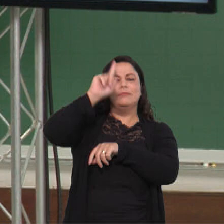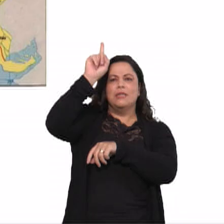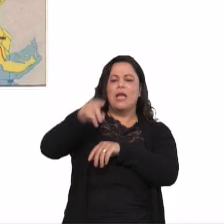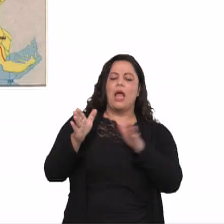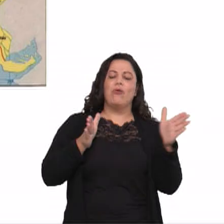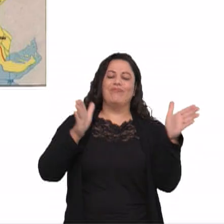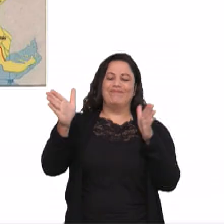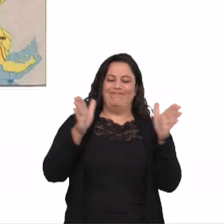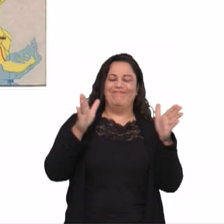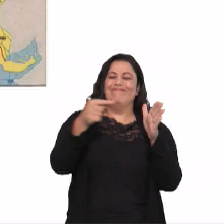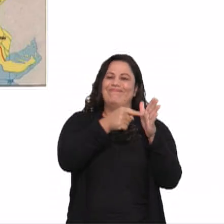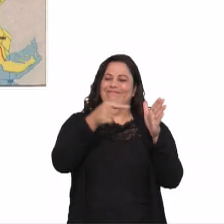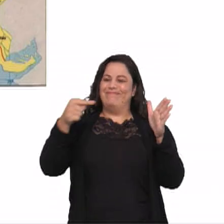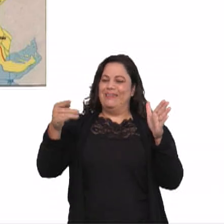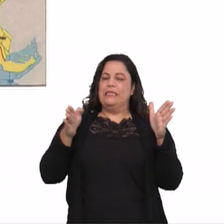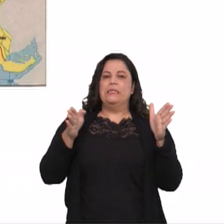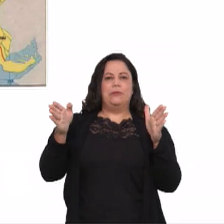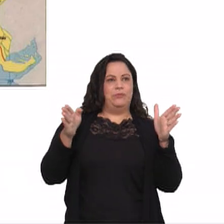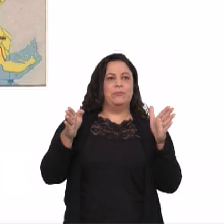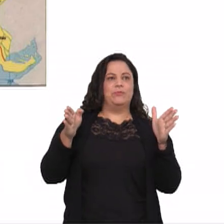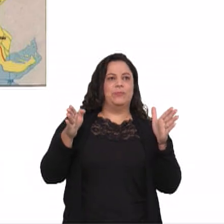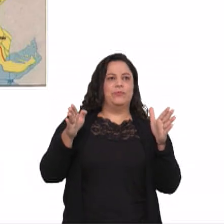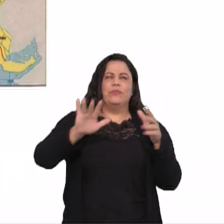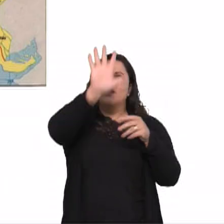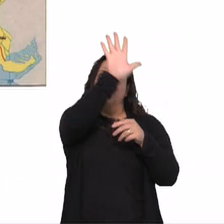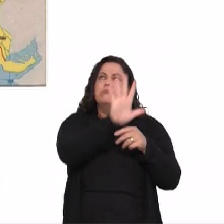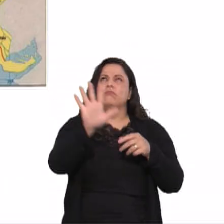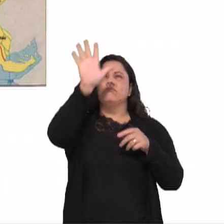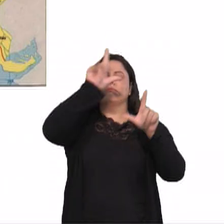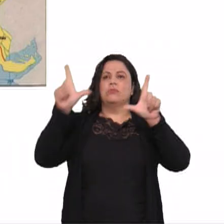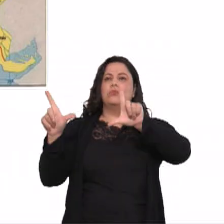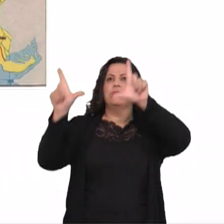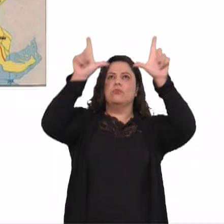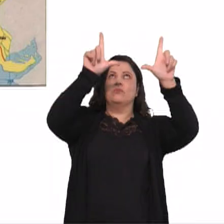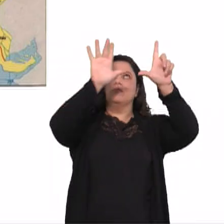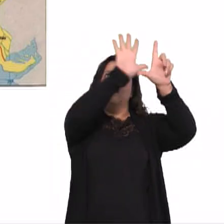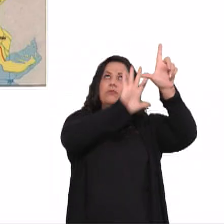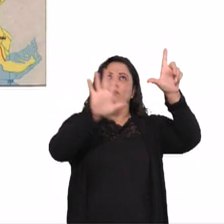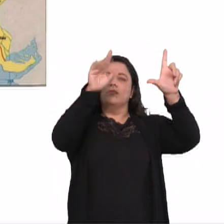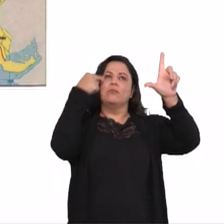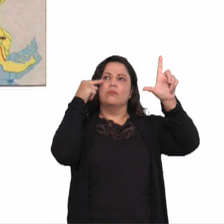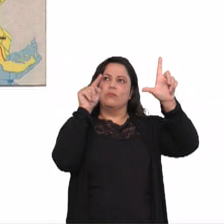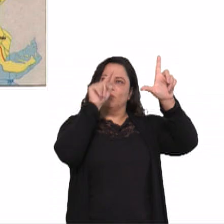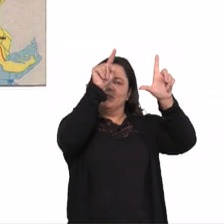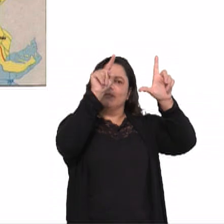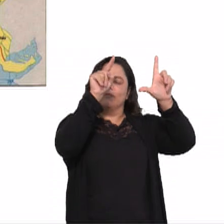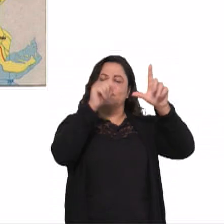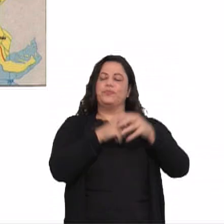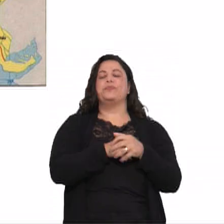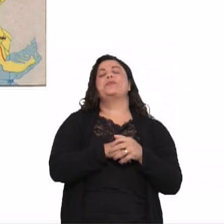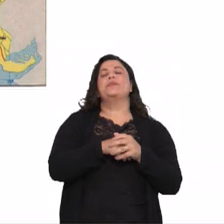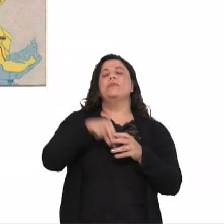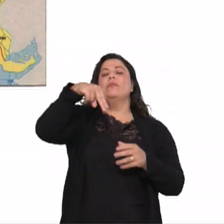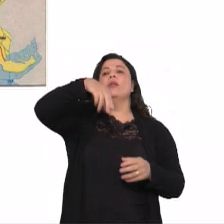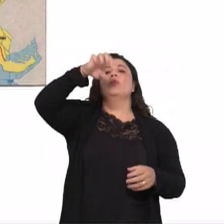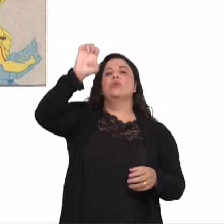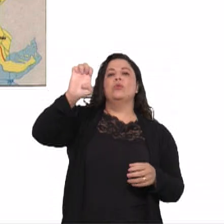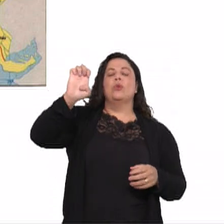mapinha, olha para a tela aqui, né? Então o Império da Macedônia fica ali no norte da Grécia, tá?